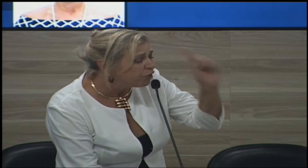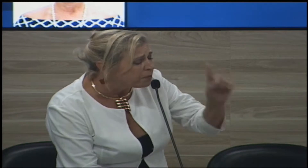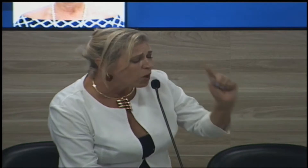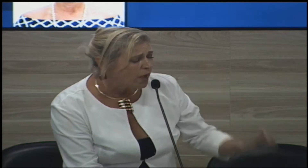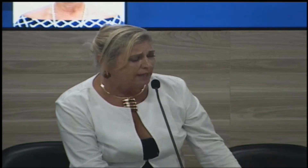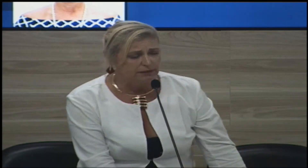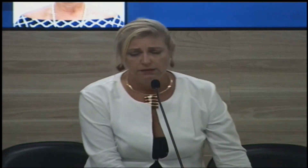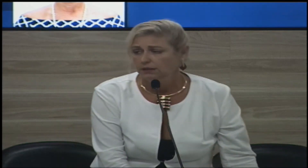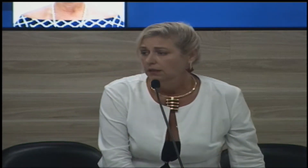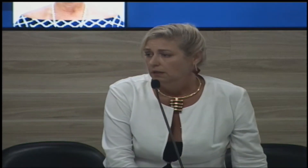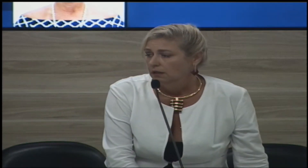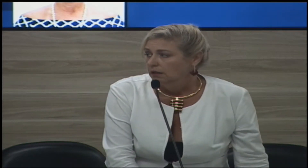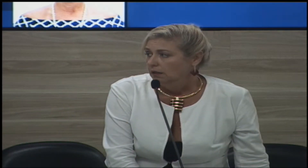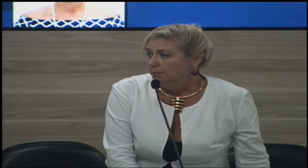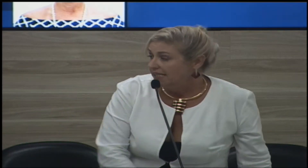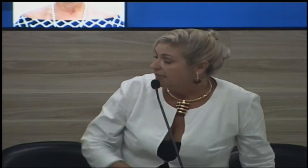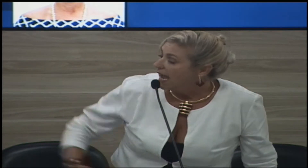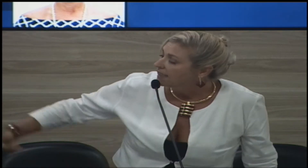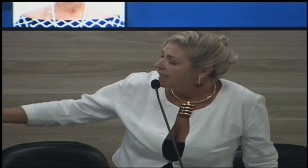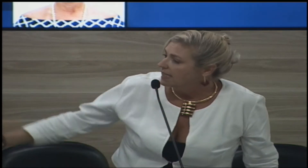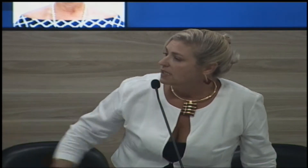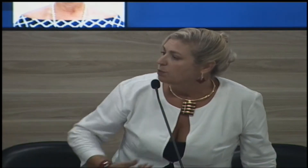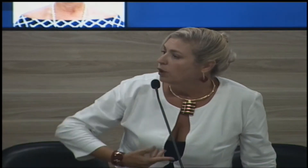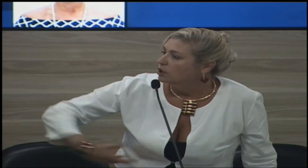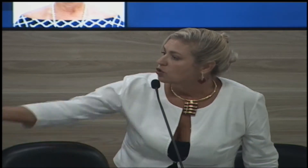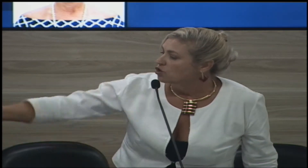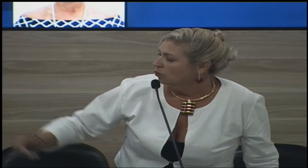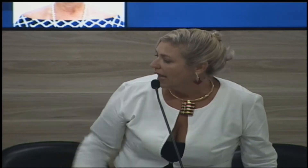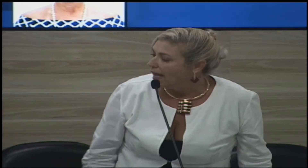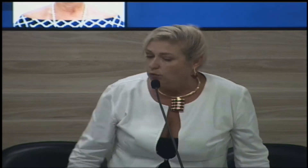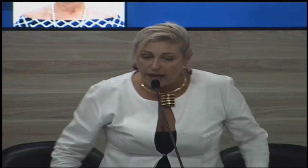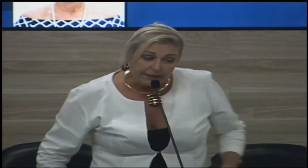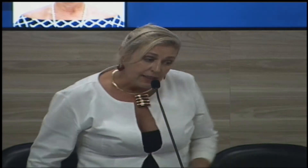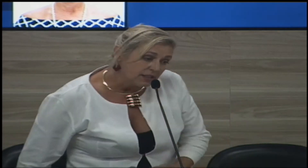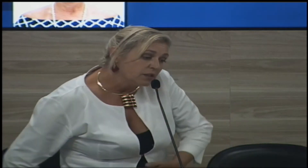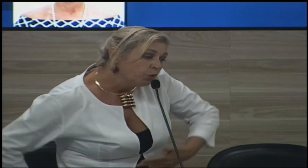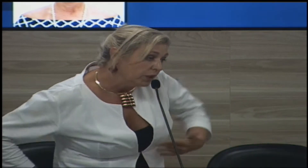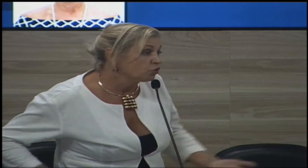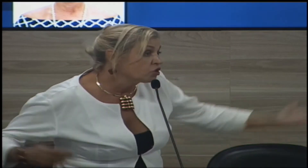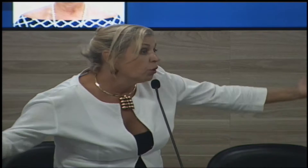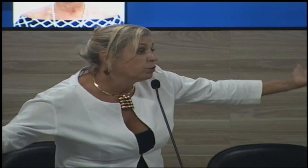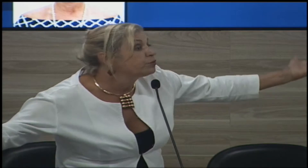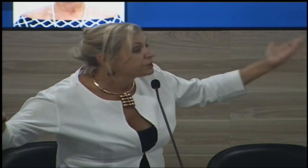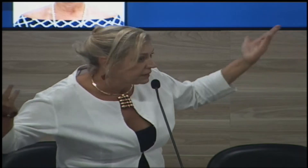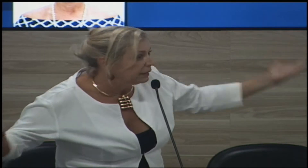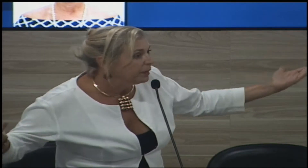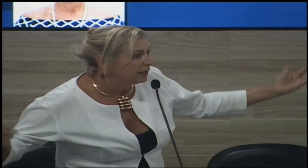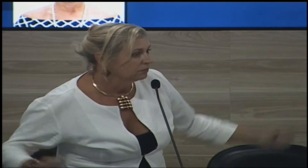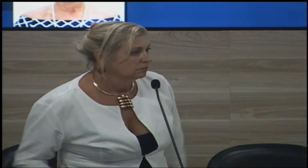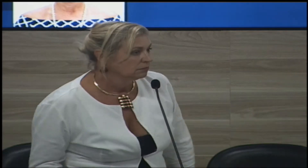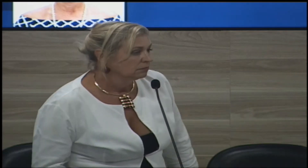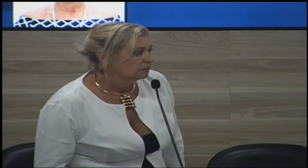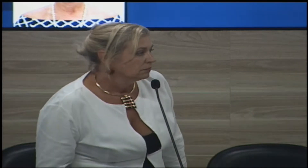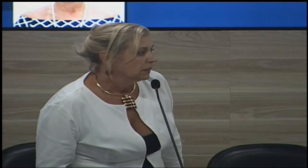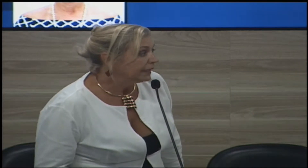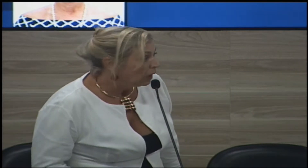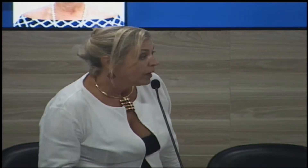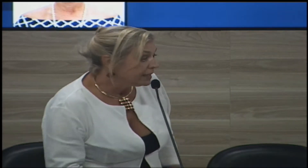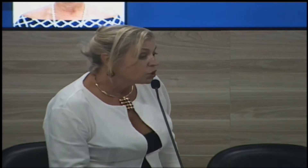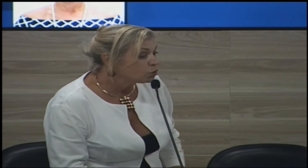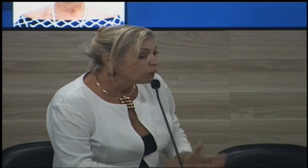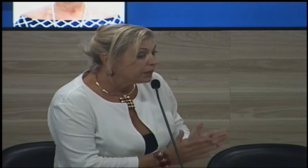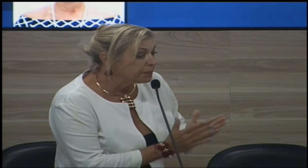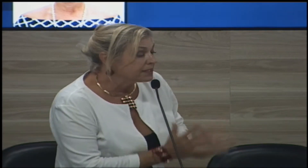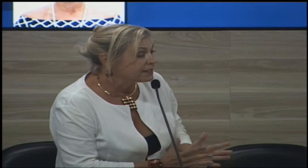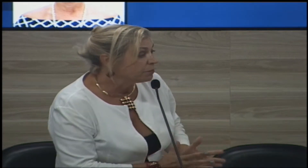ser da forma correta, mas se há interesses políticos de um lado, há interesses políticos de outros também. Então,